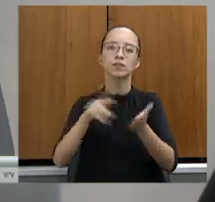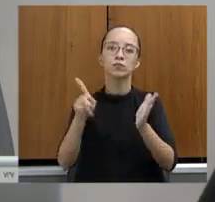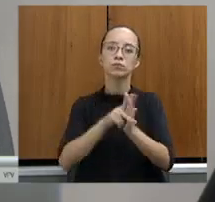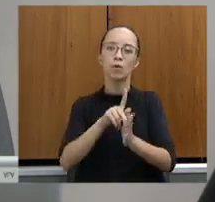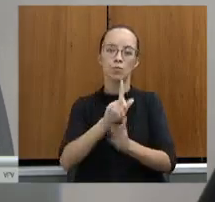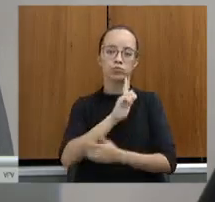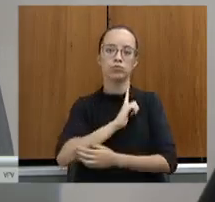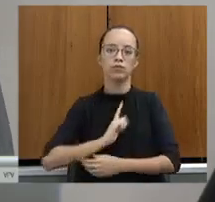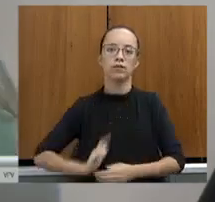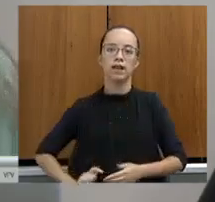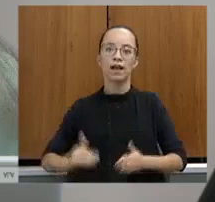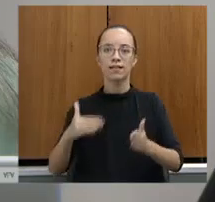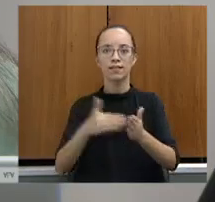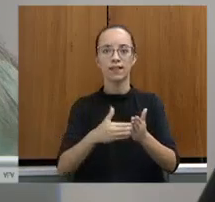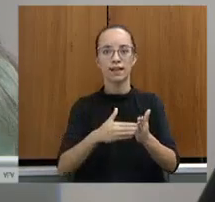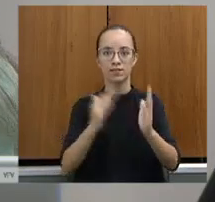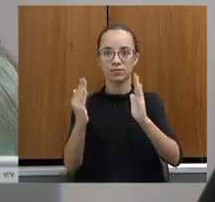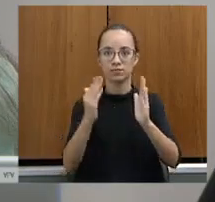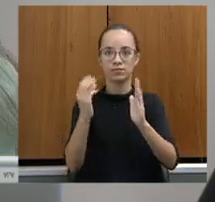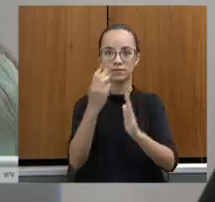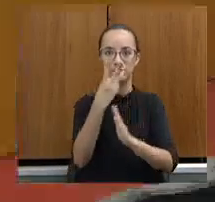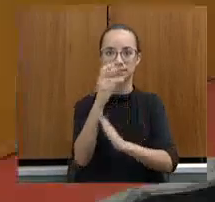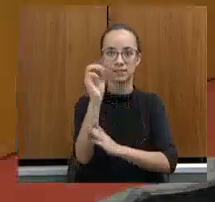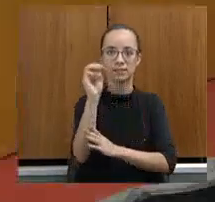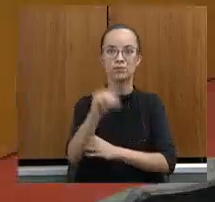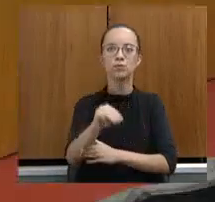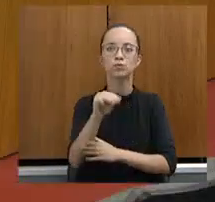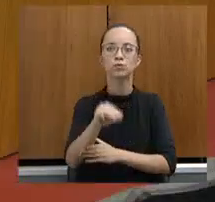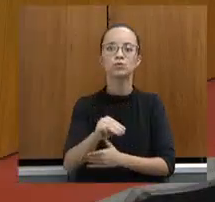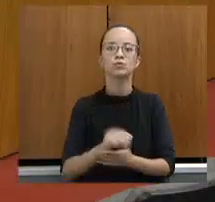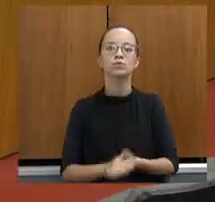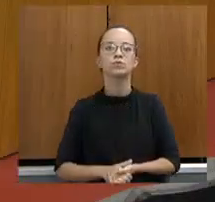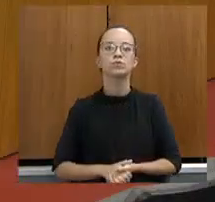que disporá de até 30 minutos para sua exposição